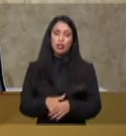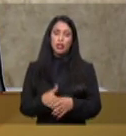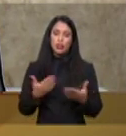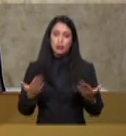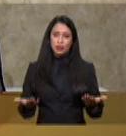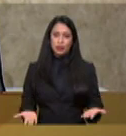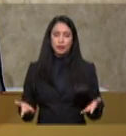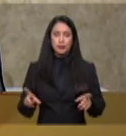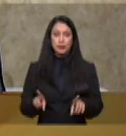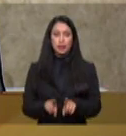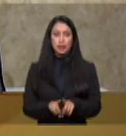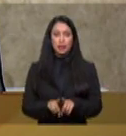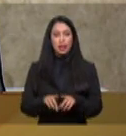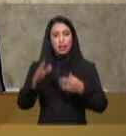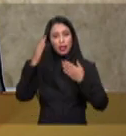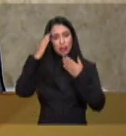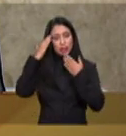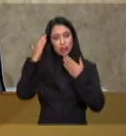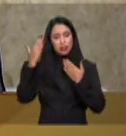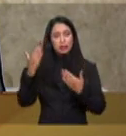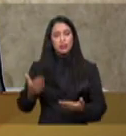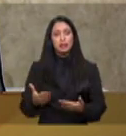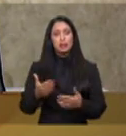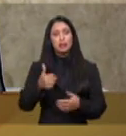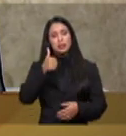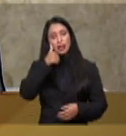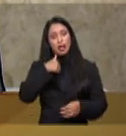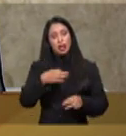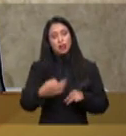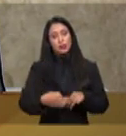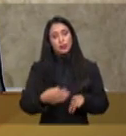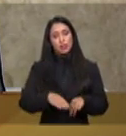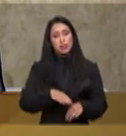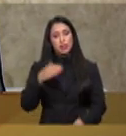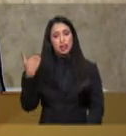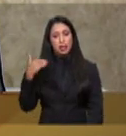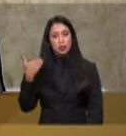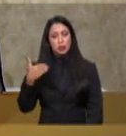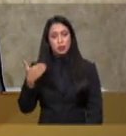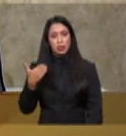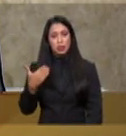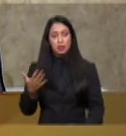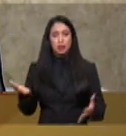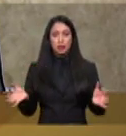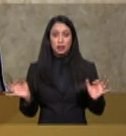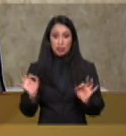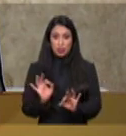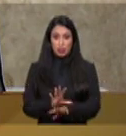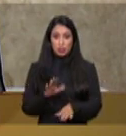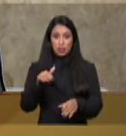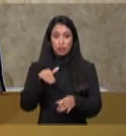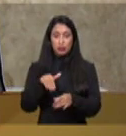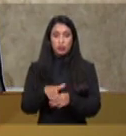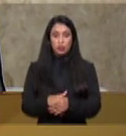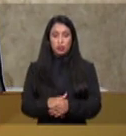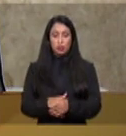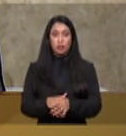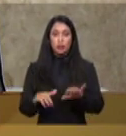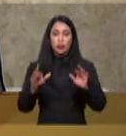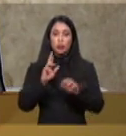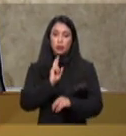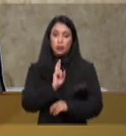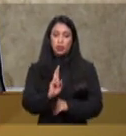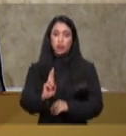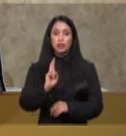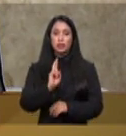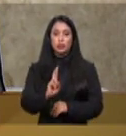agradecia Sua Excelência, a nossa decana, ministra Carmen Lúcia. E com essa finalização da votação, eu proclamo o